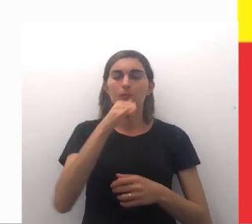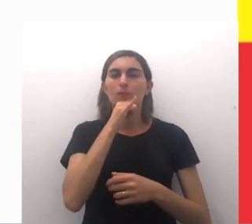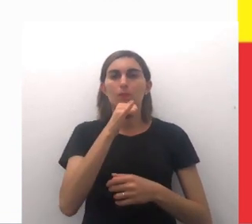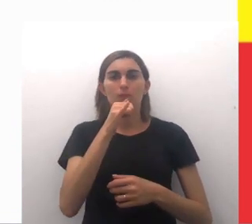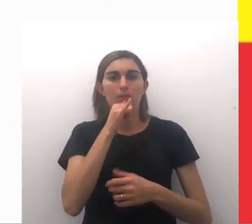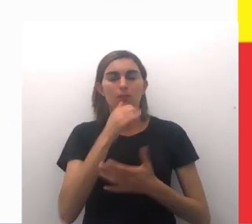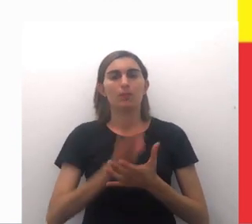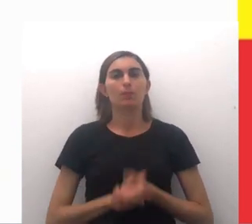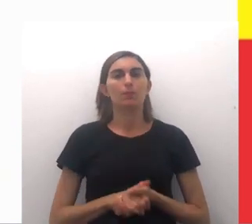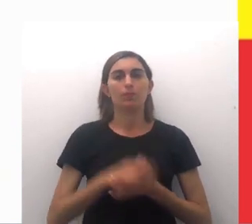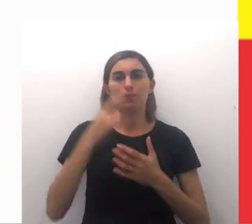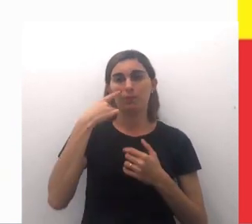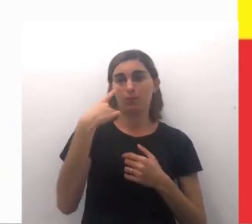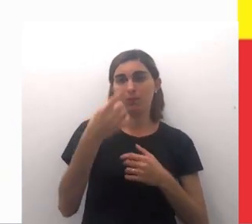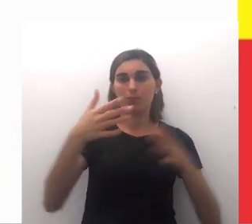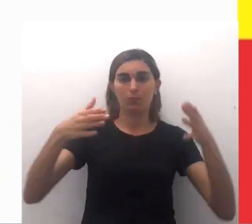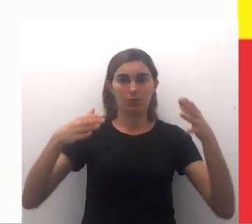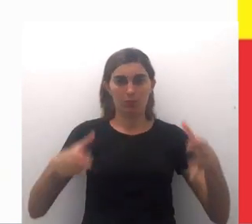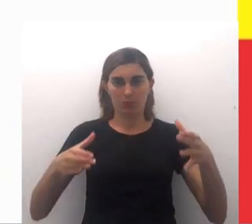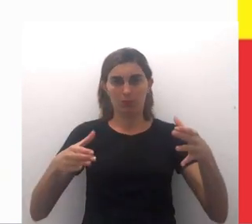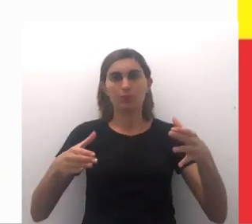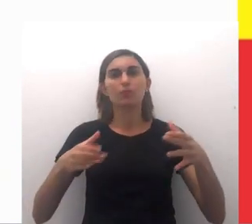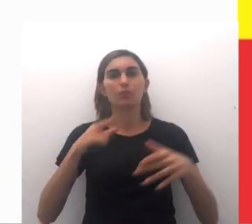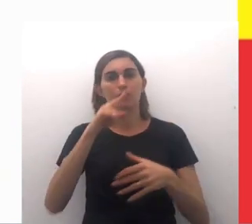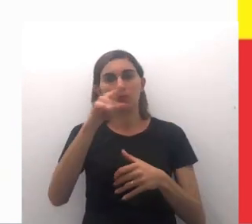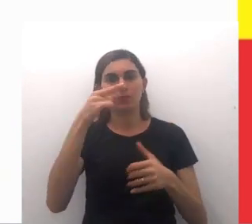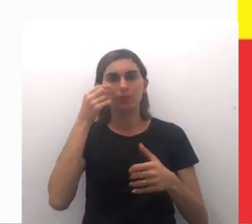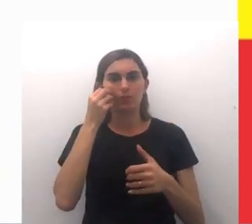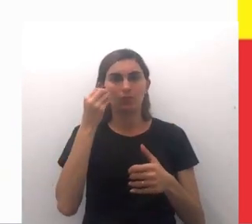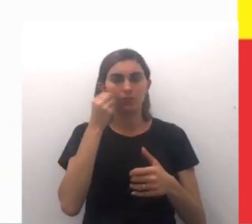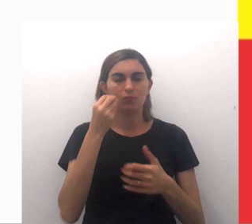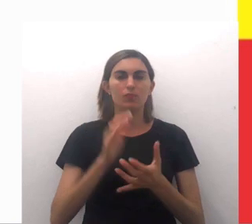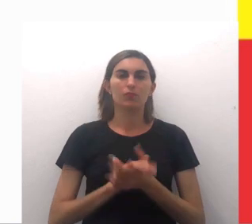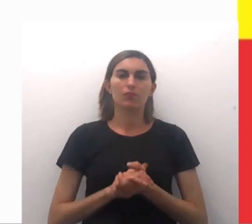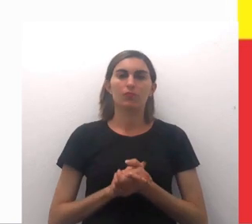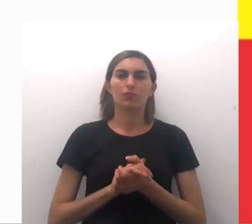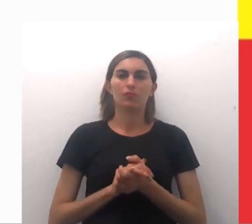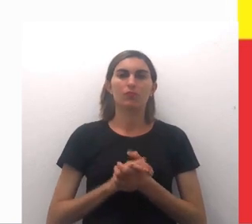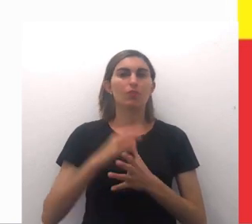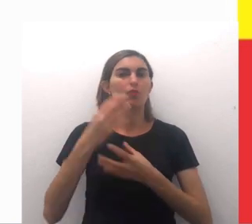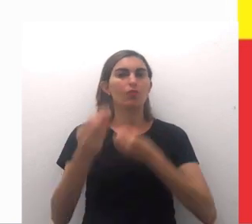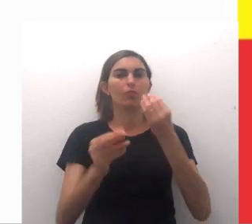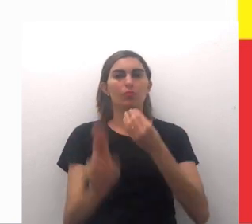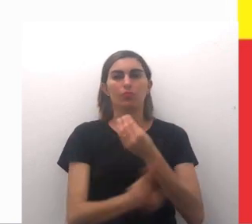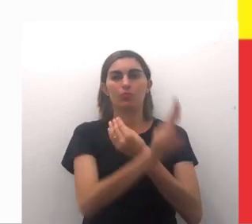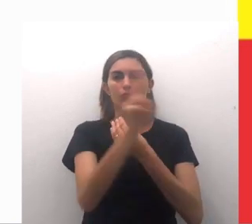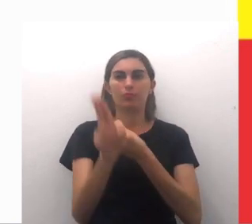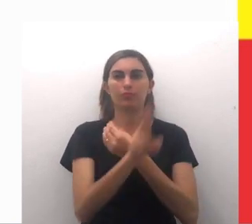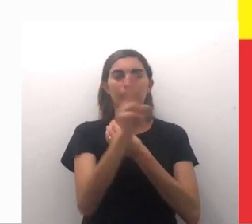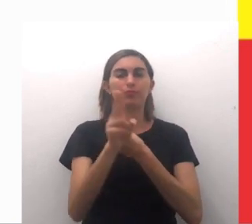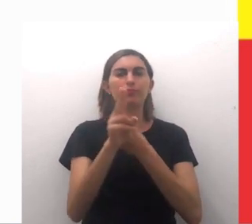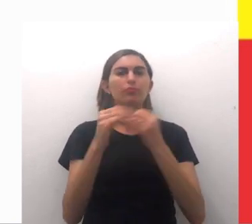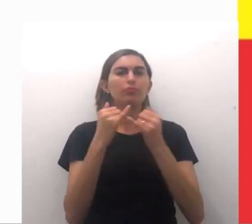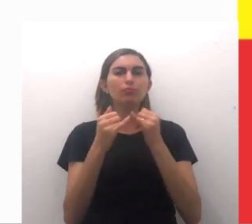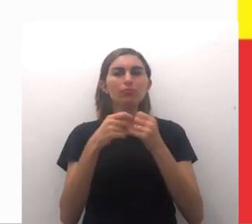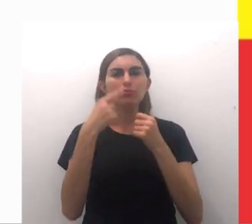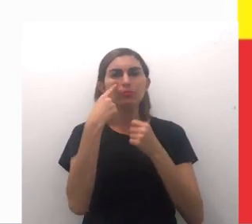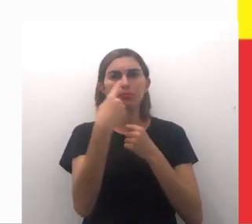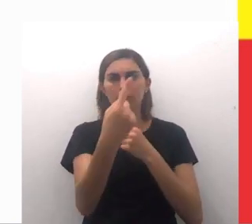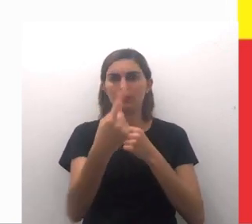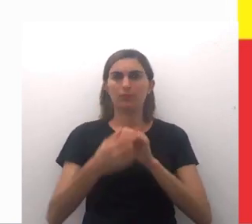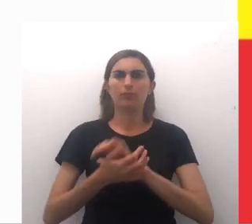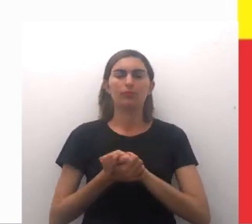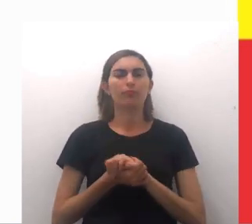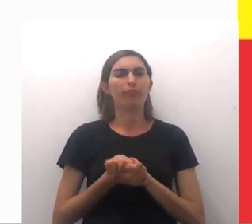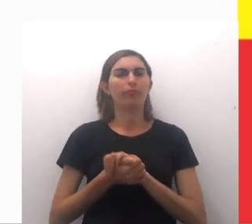mais um exemplo. Então, ó, esse baldezinho, nesse caso, esse recipiente. Vamos usar as seguintes